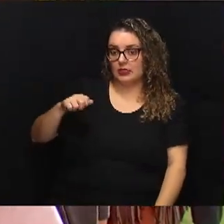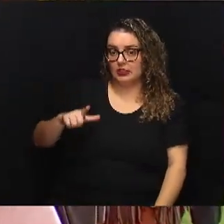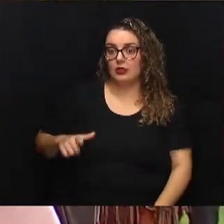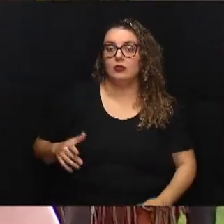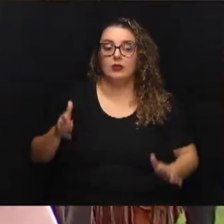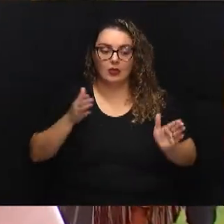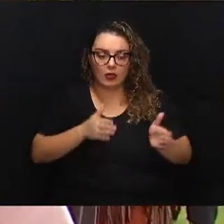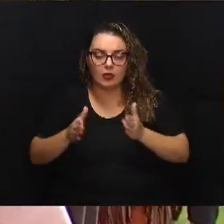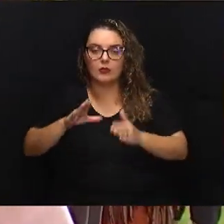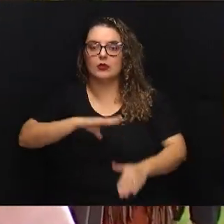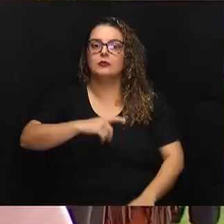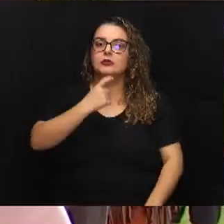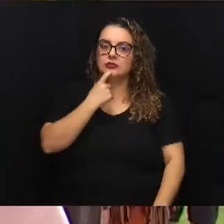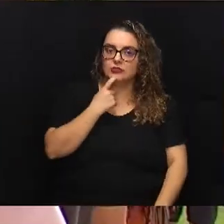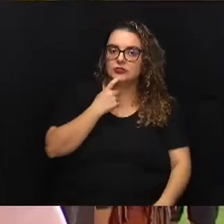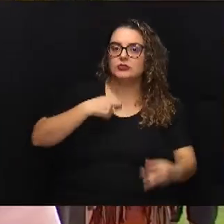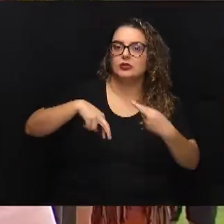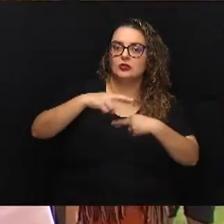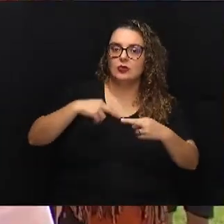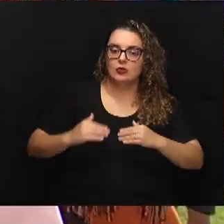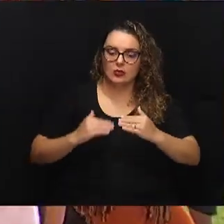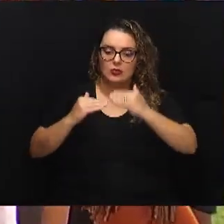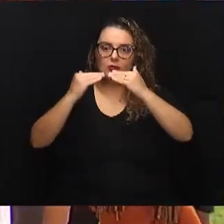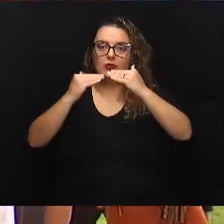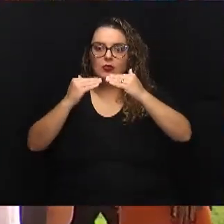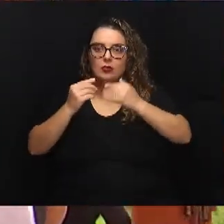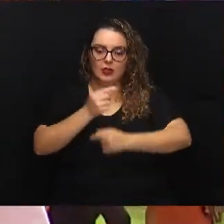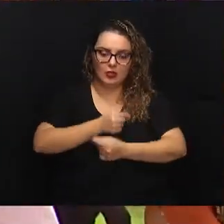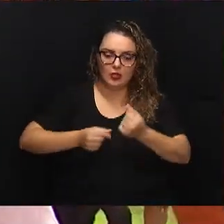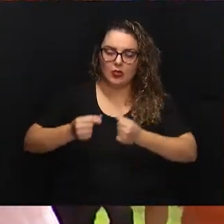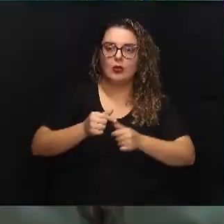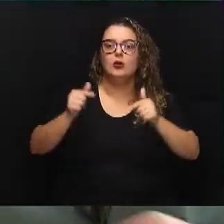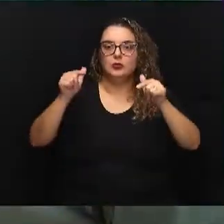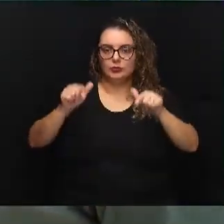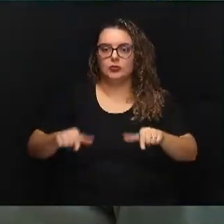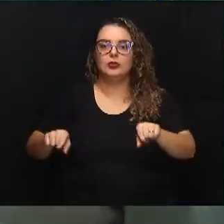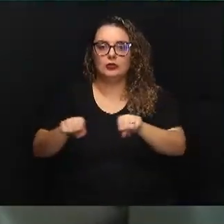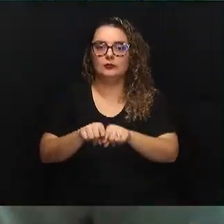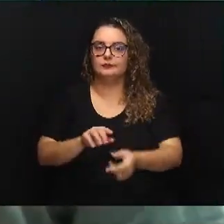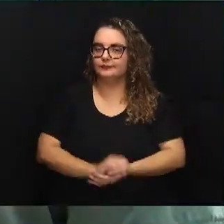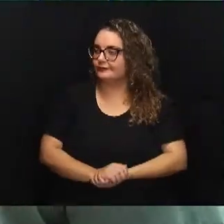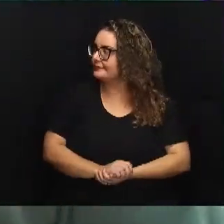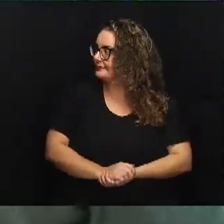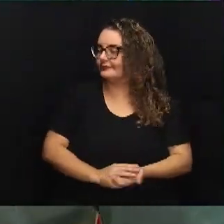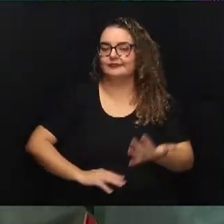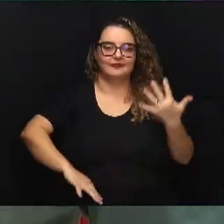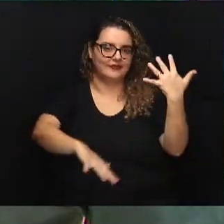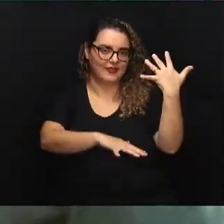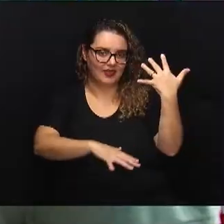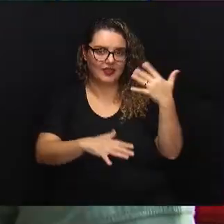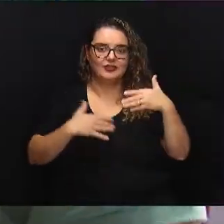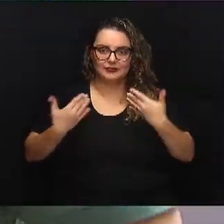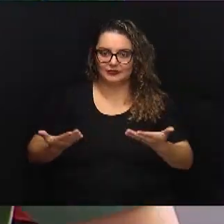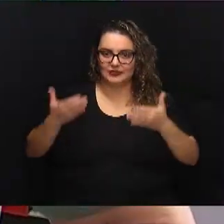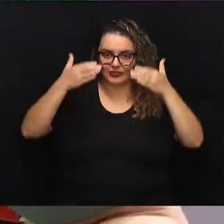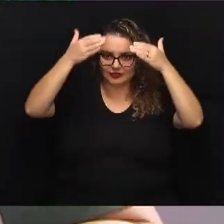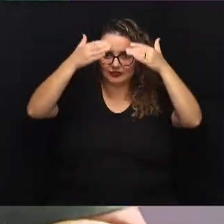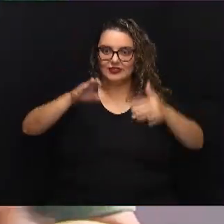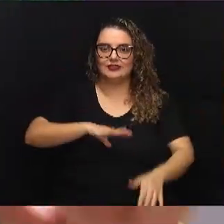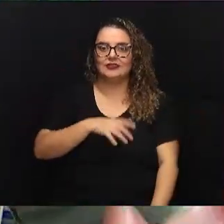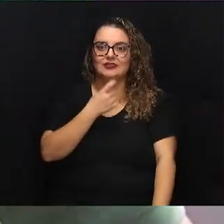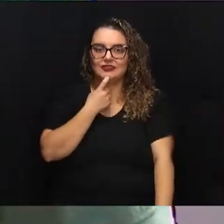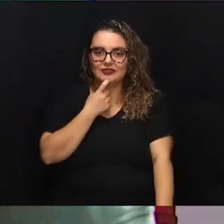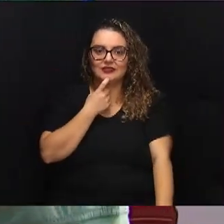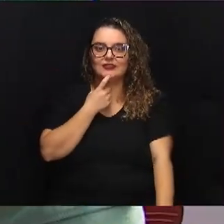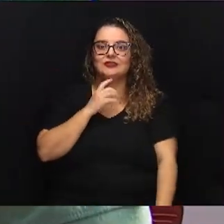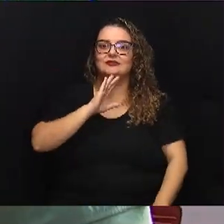no município de Campinas, que está ligado ao desenvolvimento econômico local também. Na praça, ou seja, os Chefs Campinas